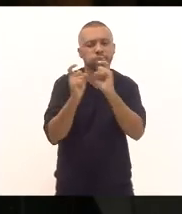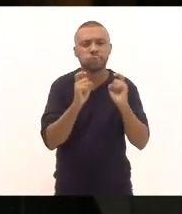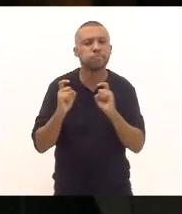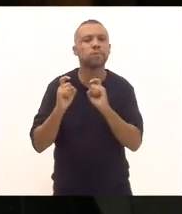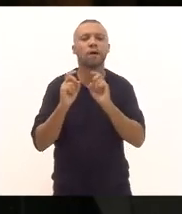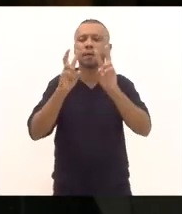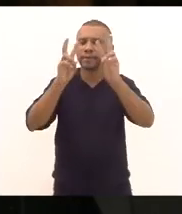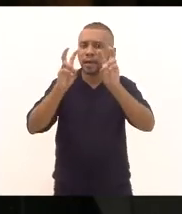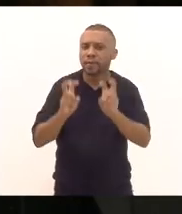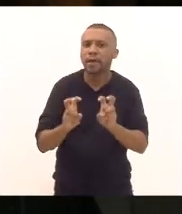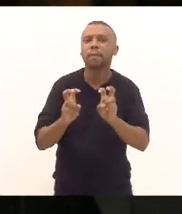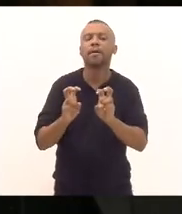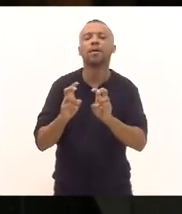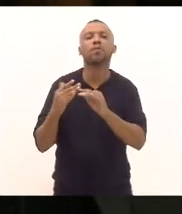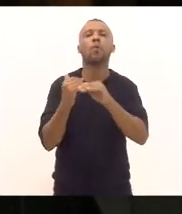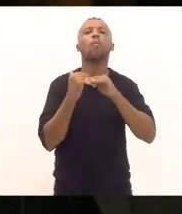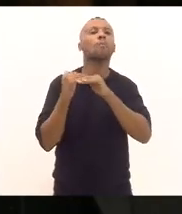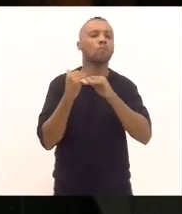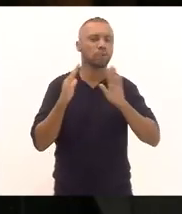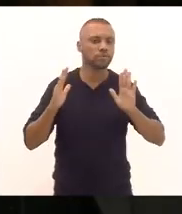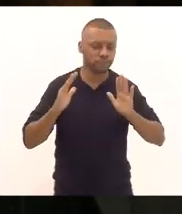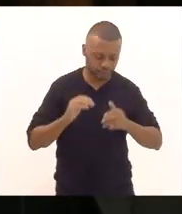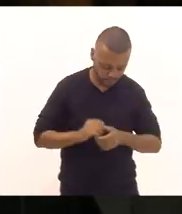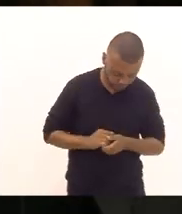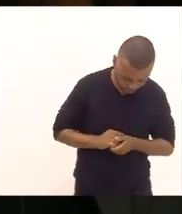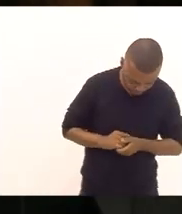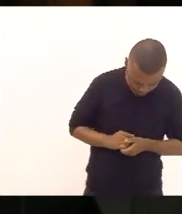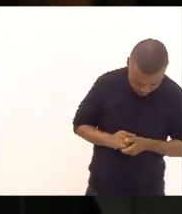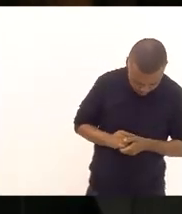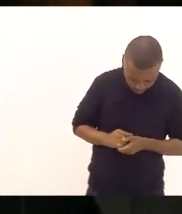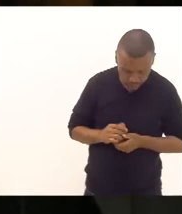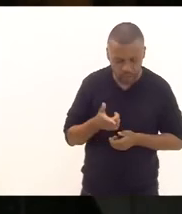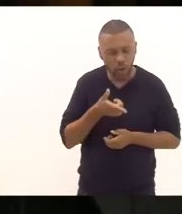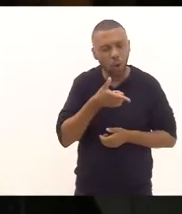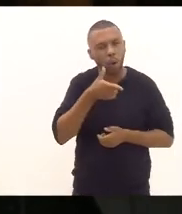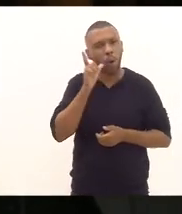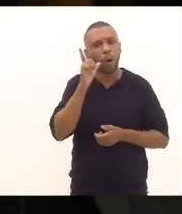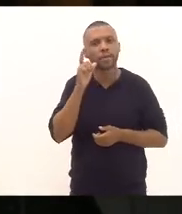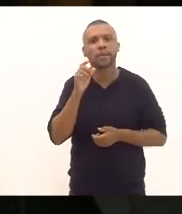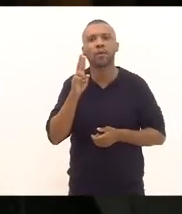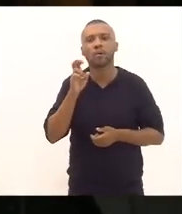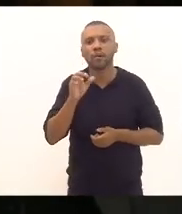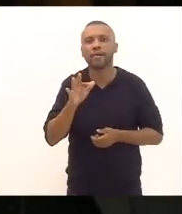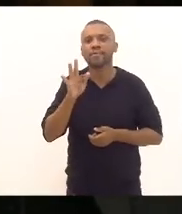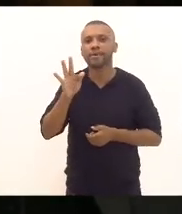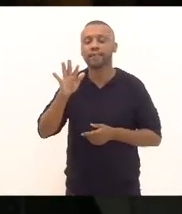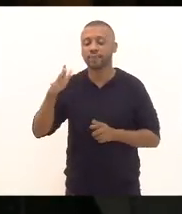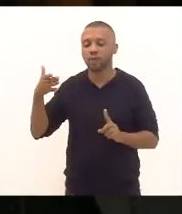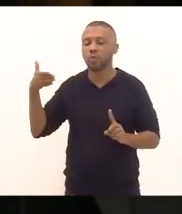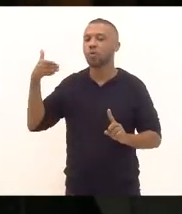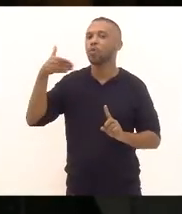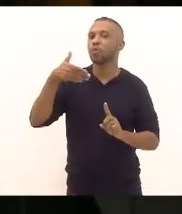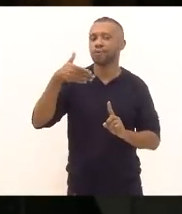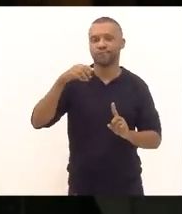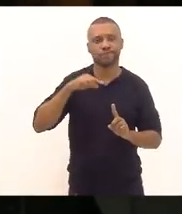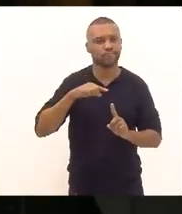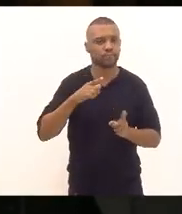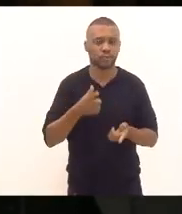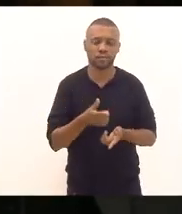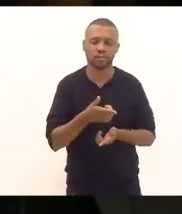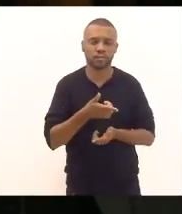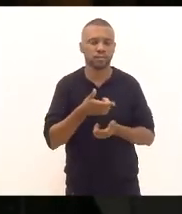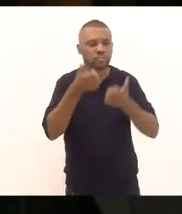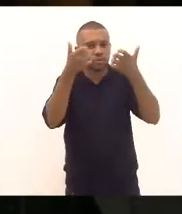comuns de trabalhos é comuns E ontem a wi-fi estava em evidência nós estamos falando